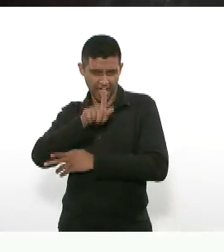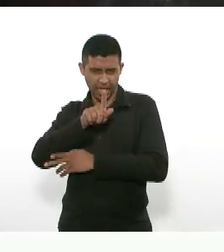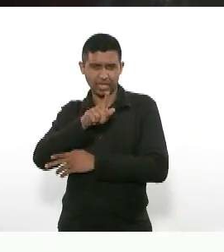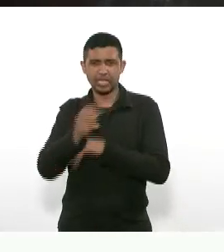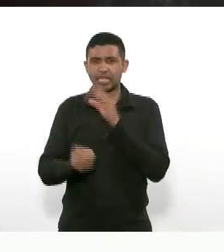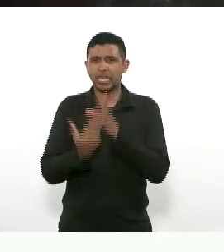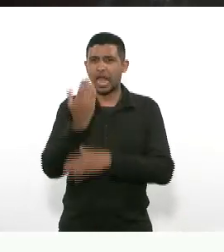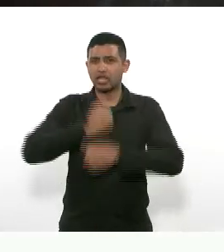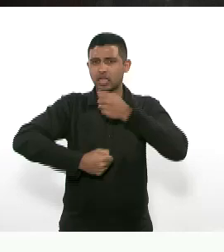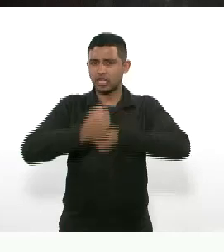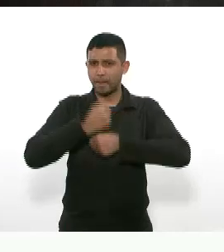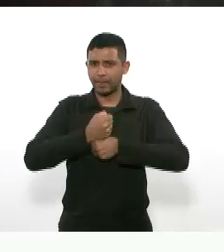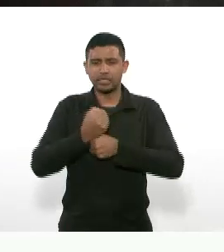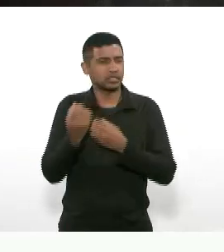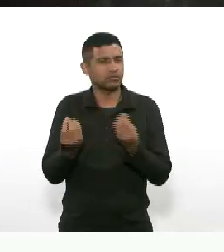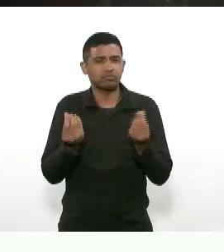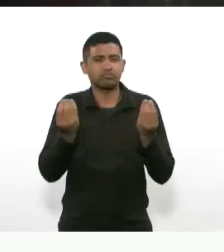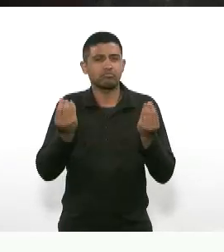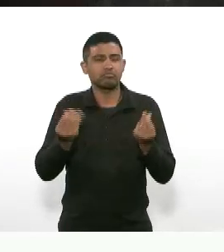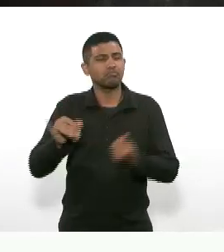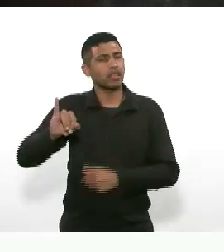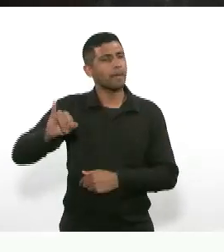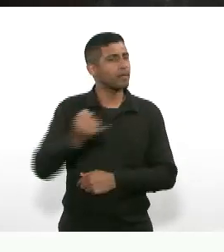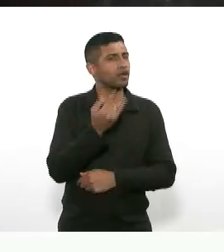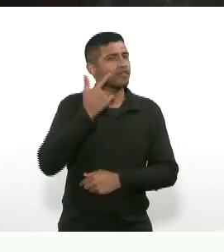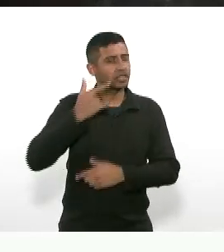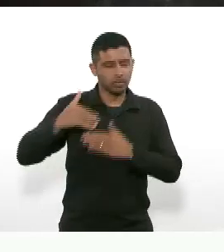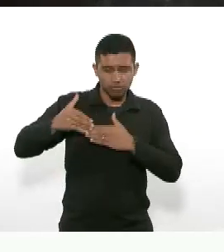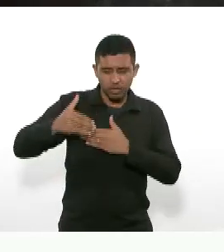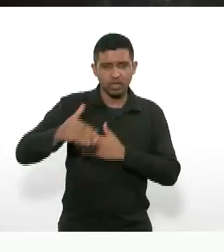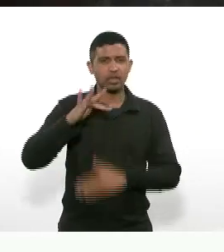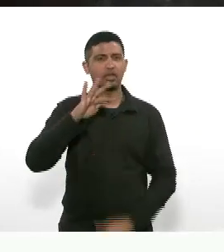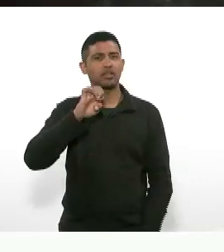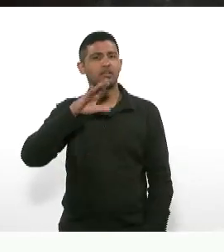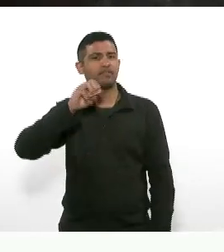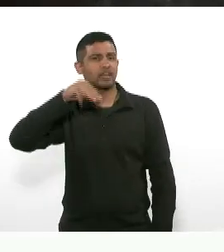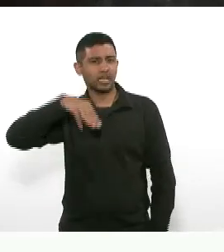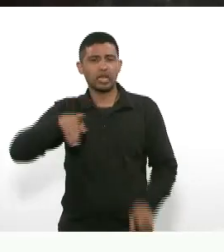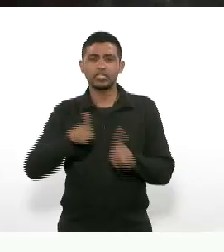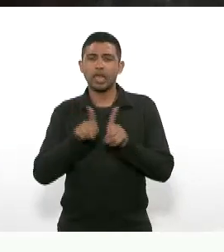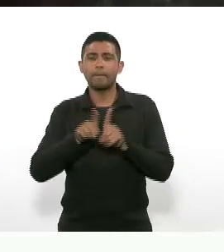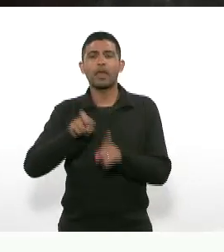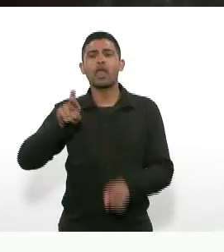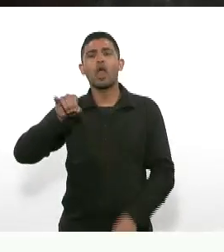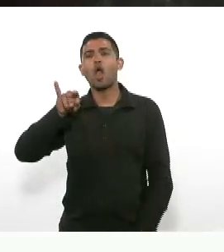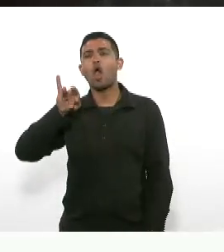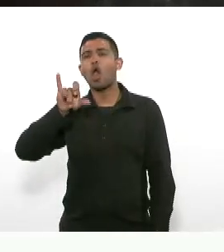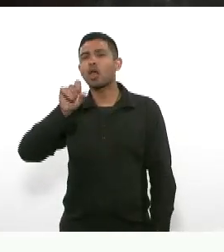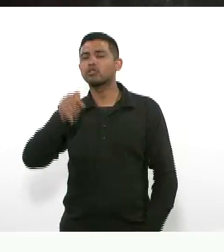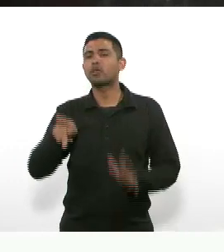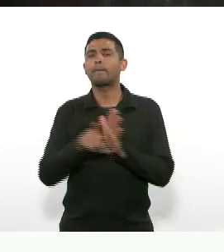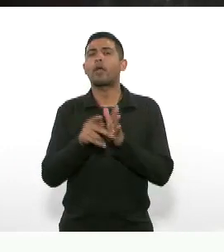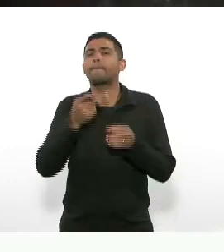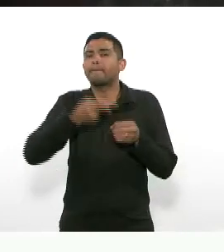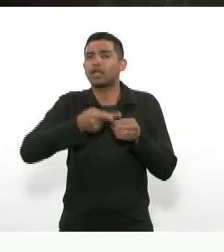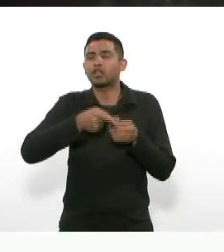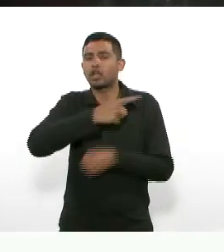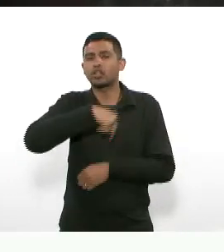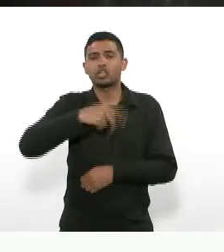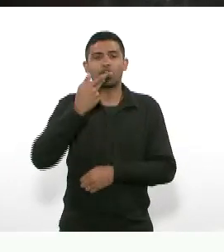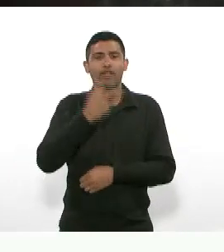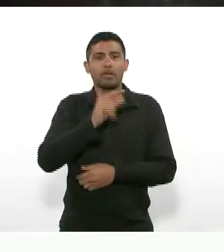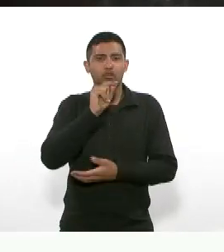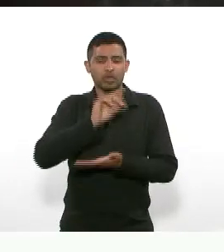passado, aproveitando aí um segmento do FECAM e dos royalties do petróleo. Nós estamos falando aqui de um fundo de